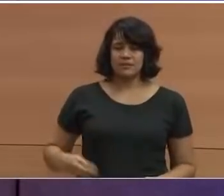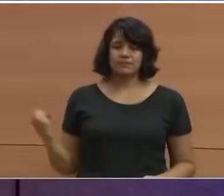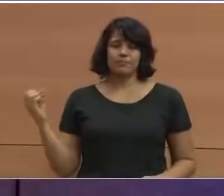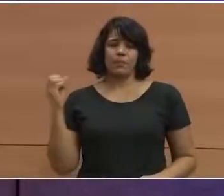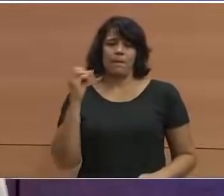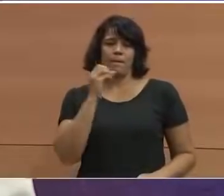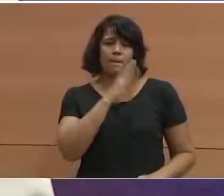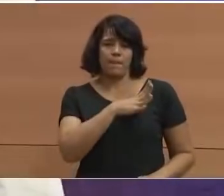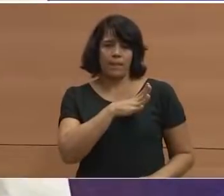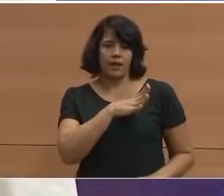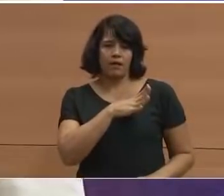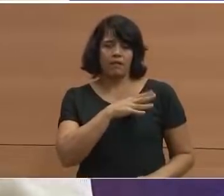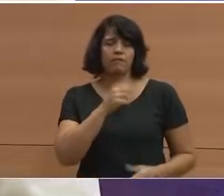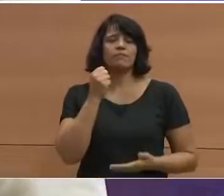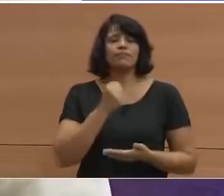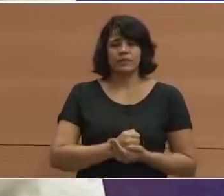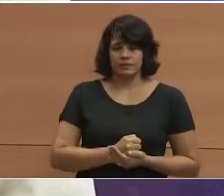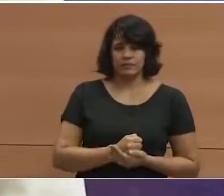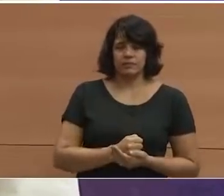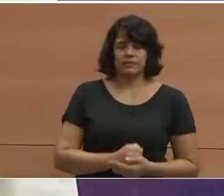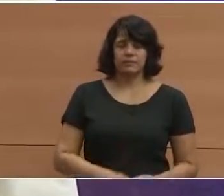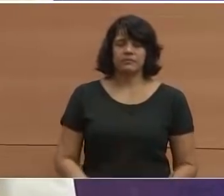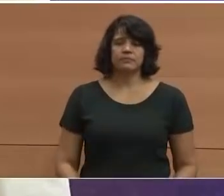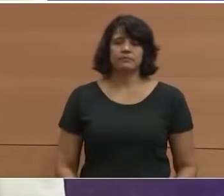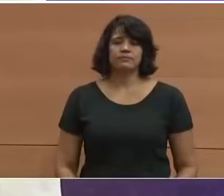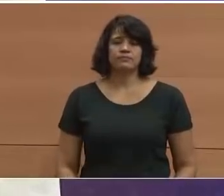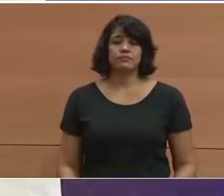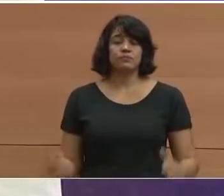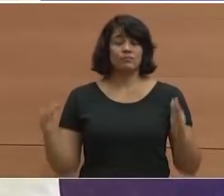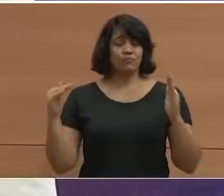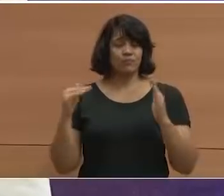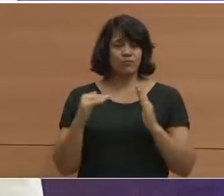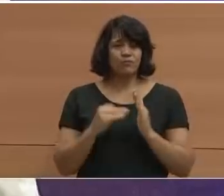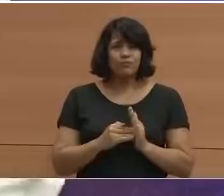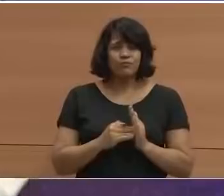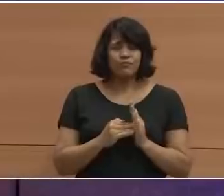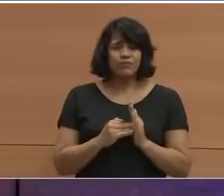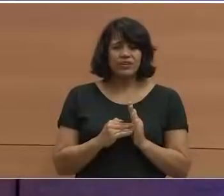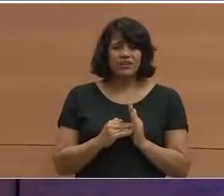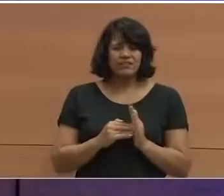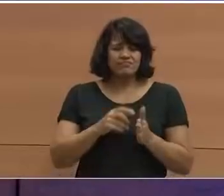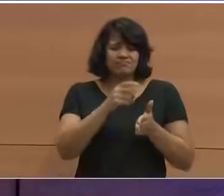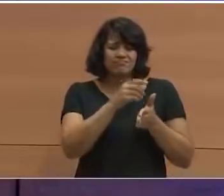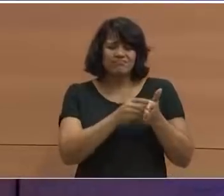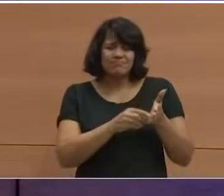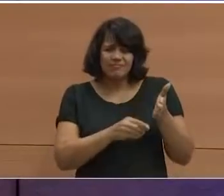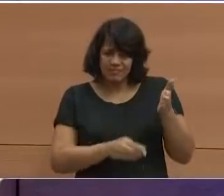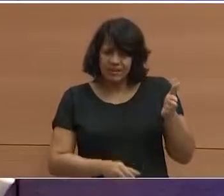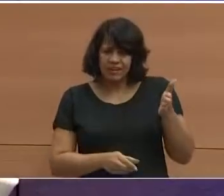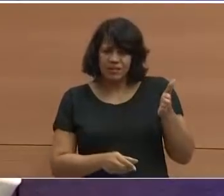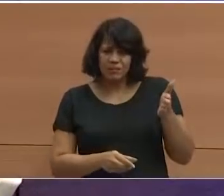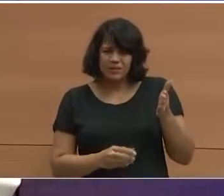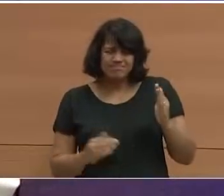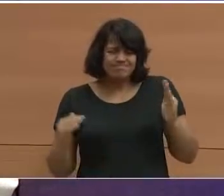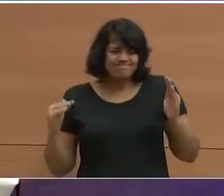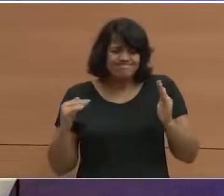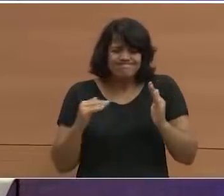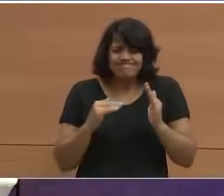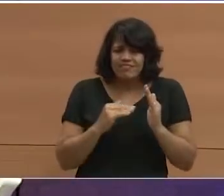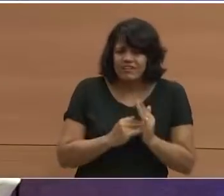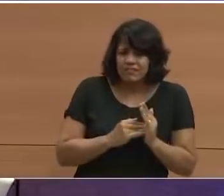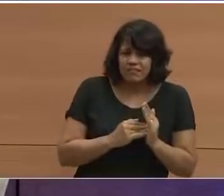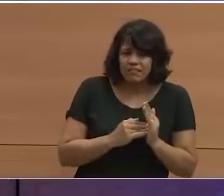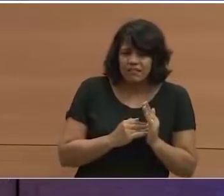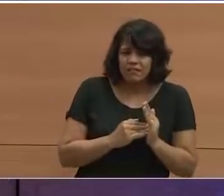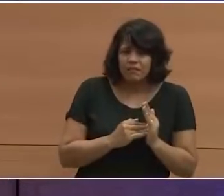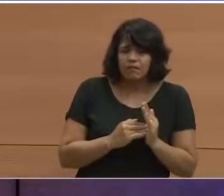da Nova Aliança, e no final, lá no capítulo final, dá uma olhada, em 2 Coríntios, já no último